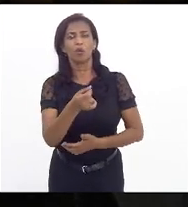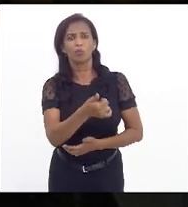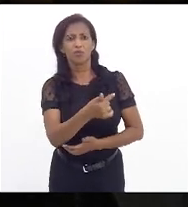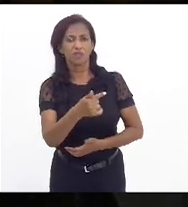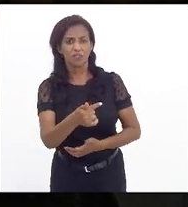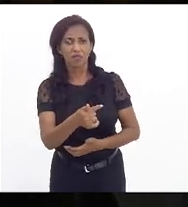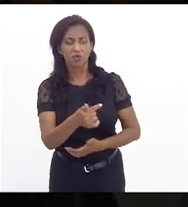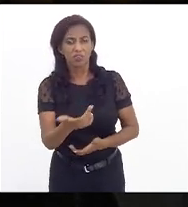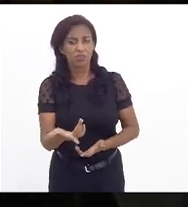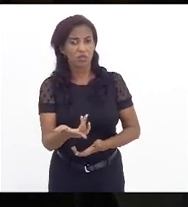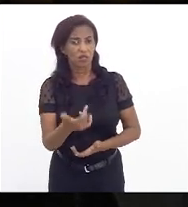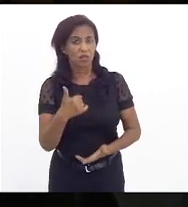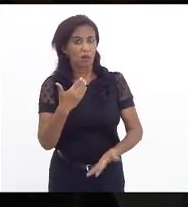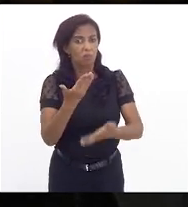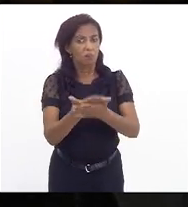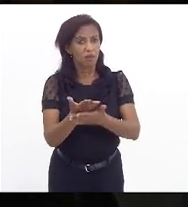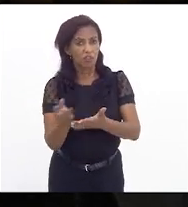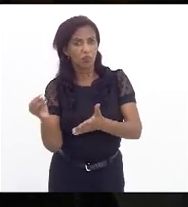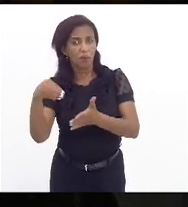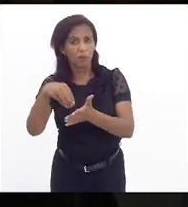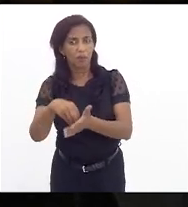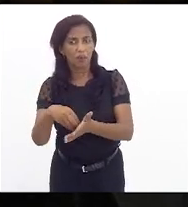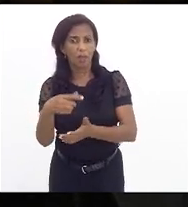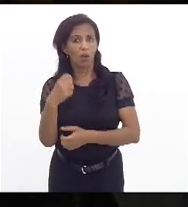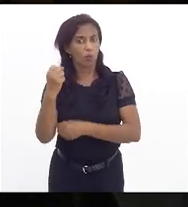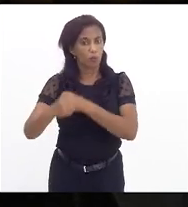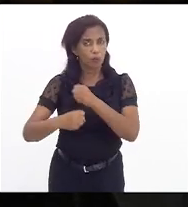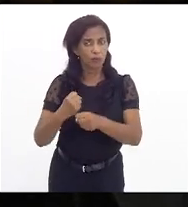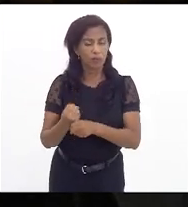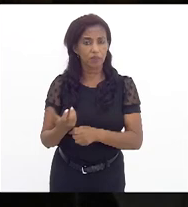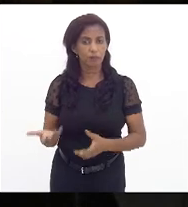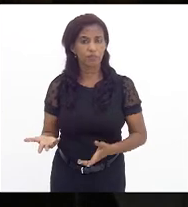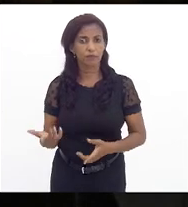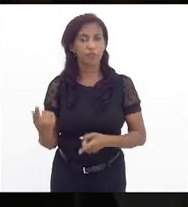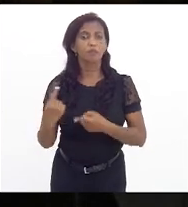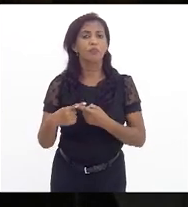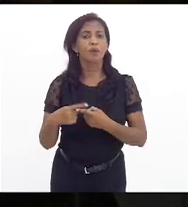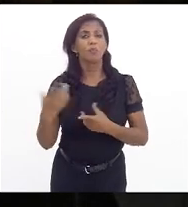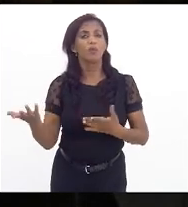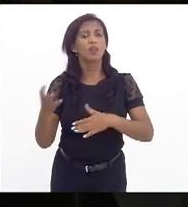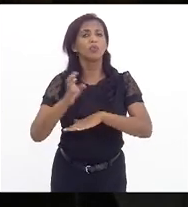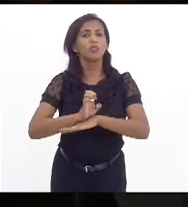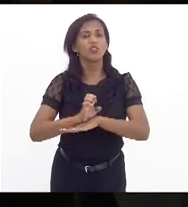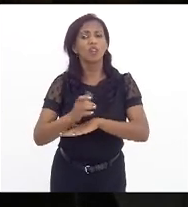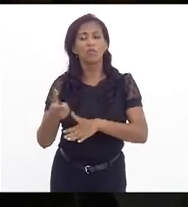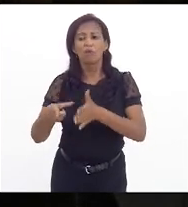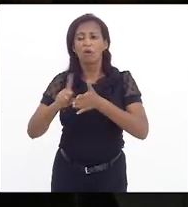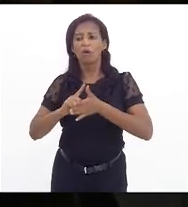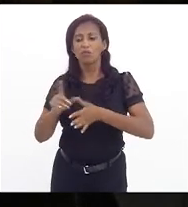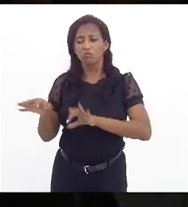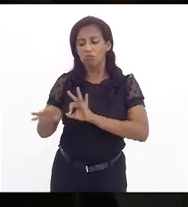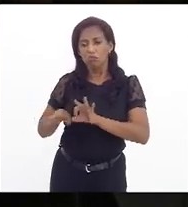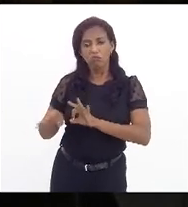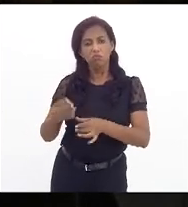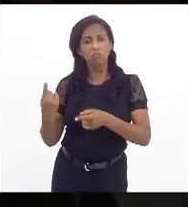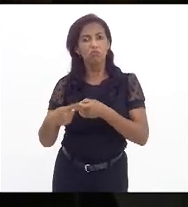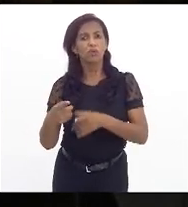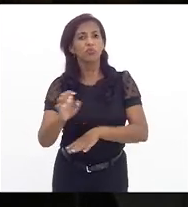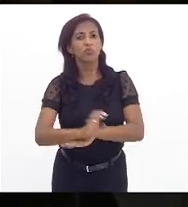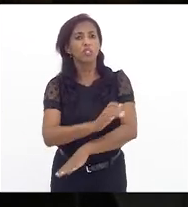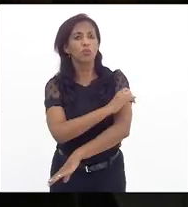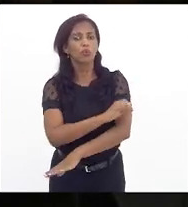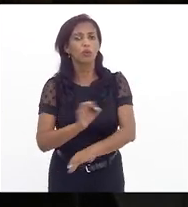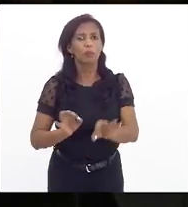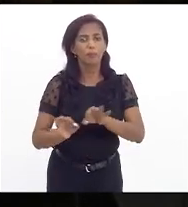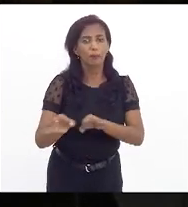2017, previsto para implementar a partir do ano que vem? Por que que os estados não se prepararam? Por que que o estado do Rio de Janeiro